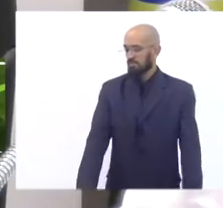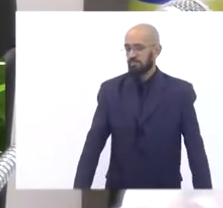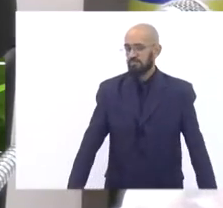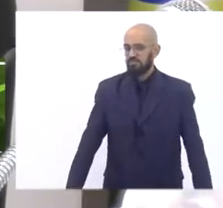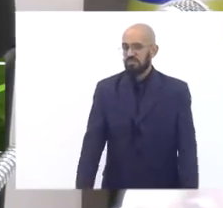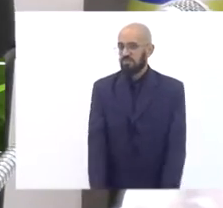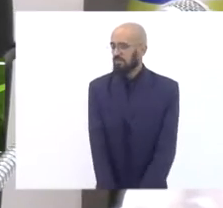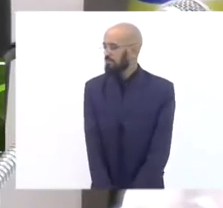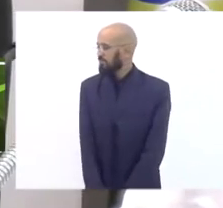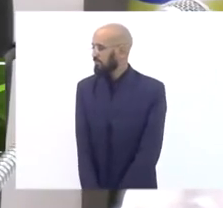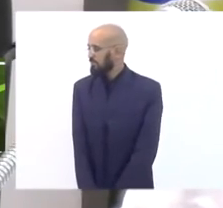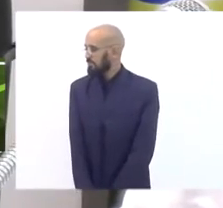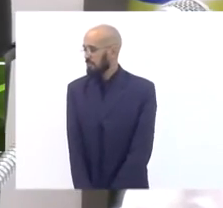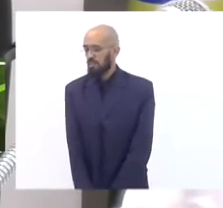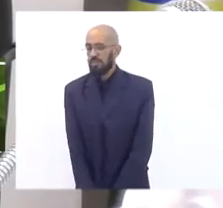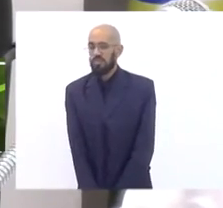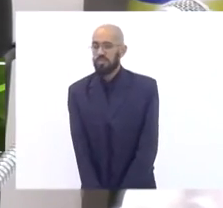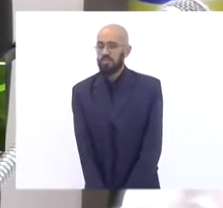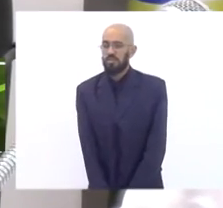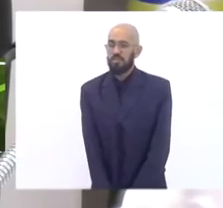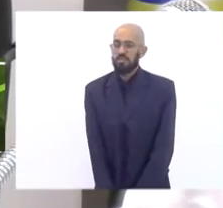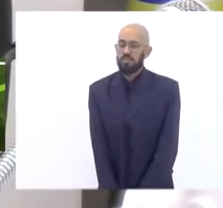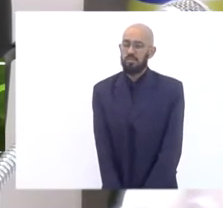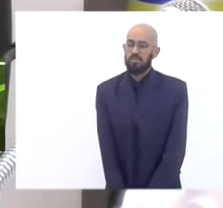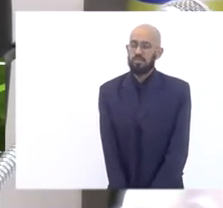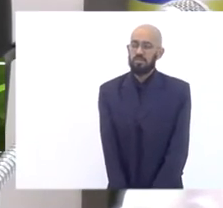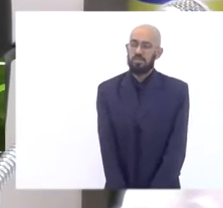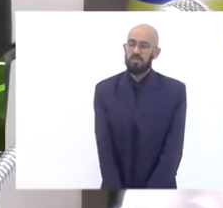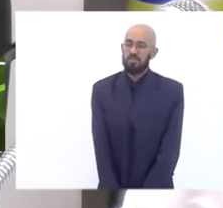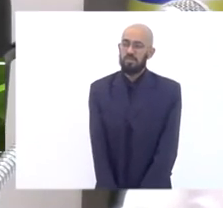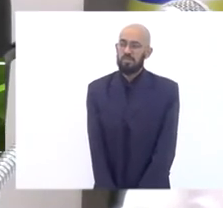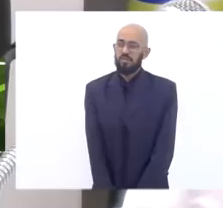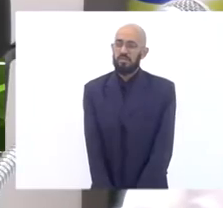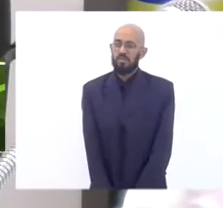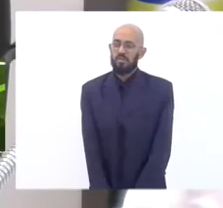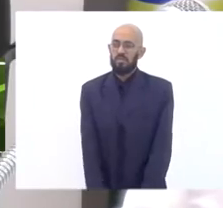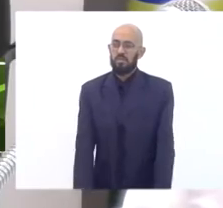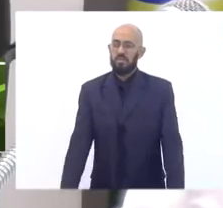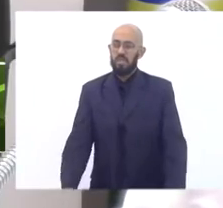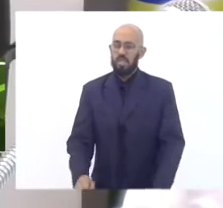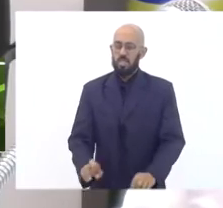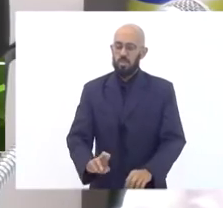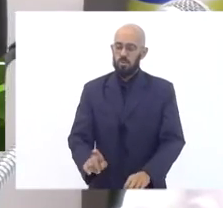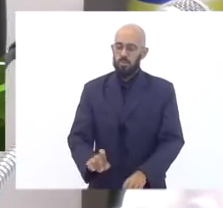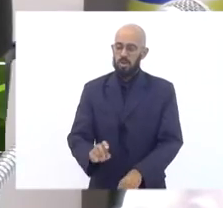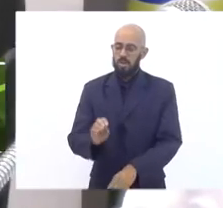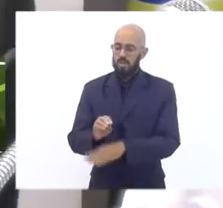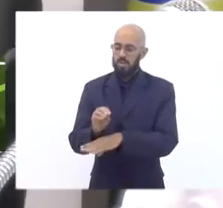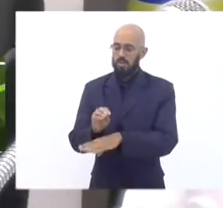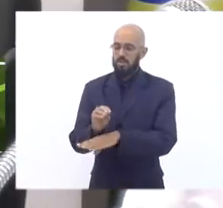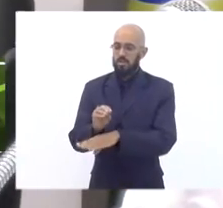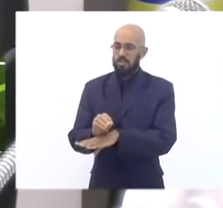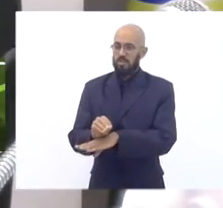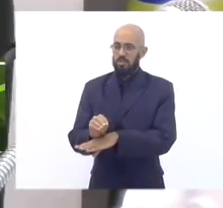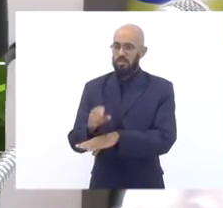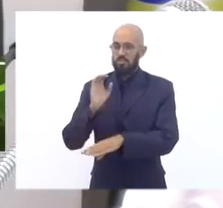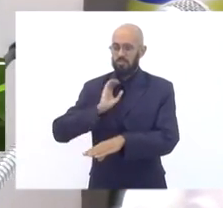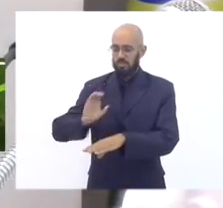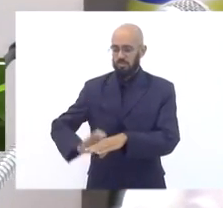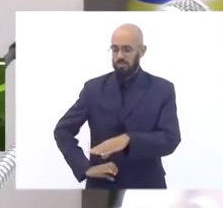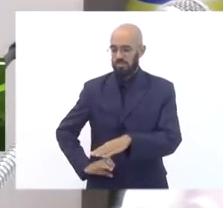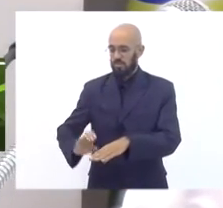usuário é desrespeitado. Ele não é tratado como cidadão ou cidadã. A cidadania